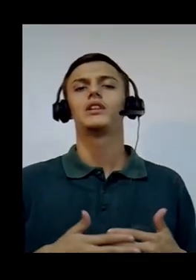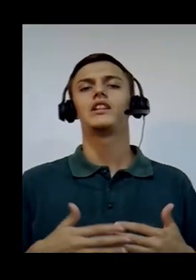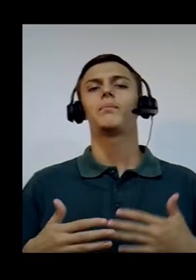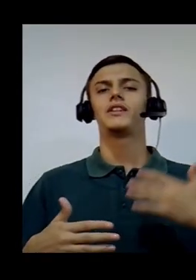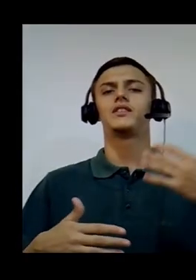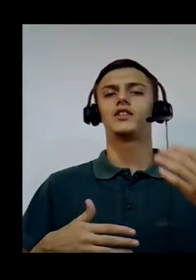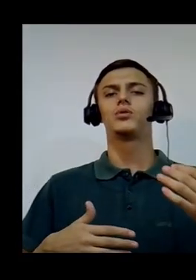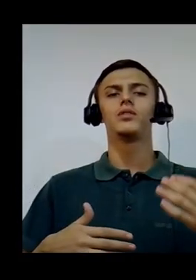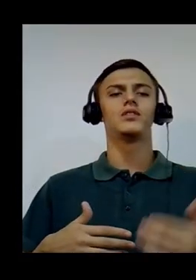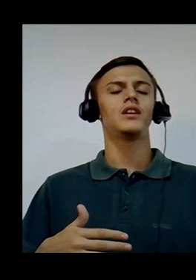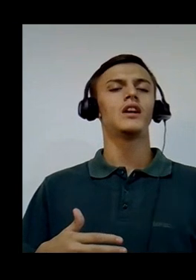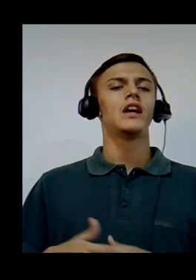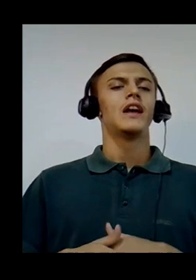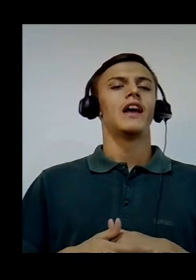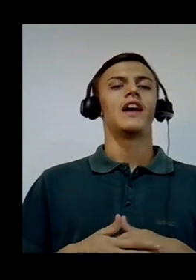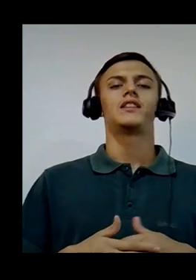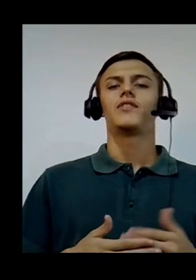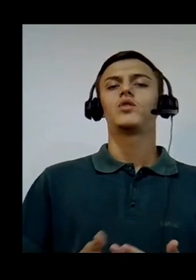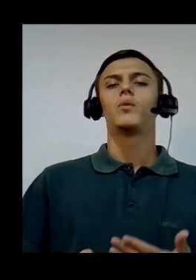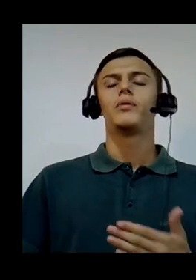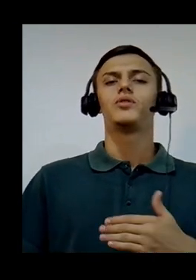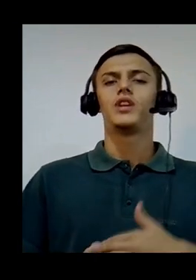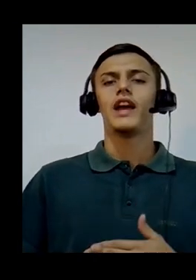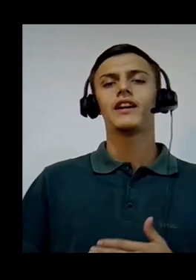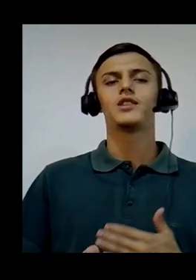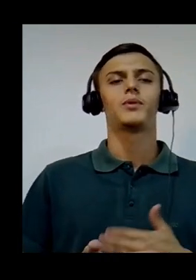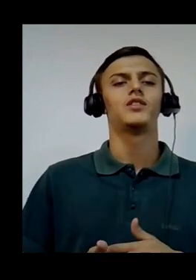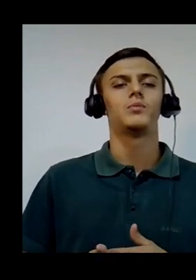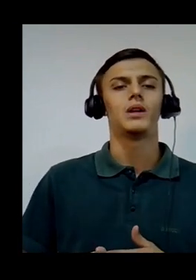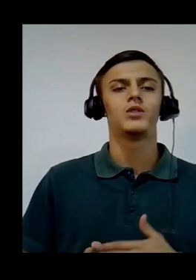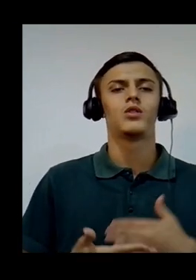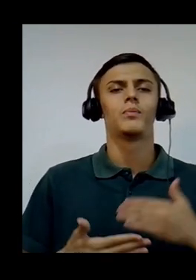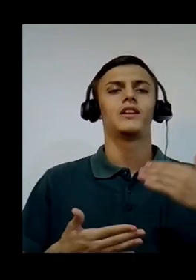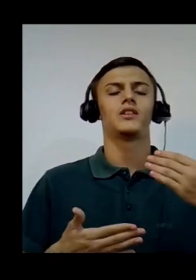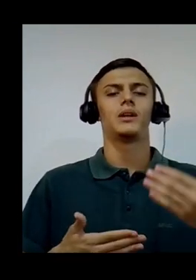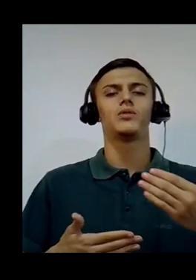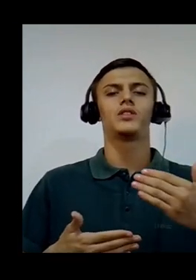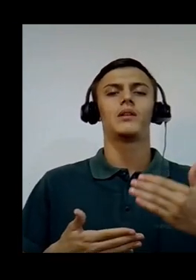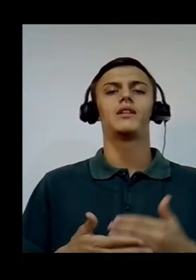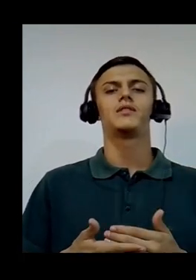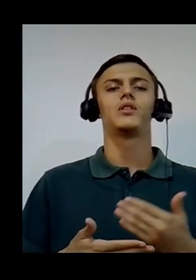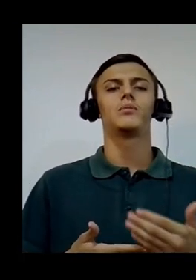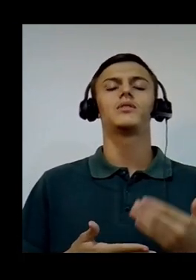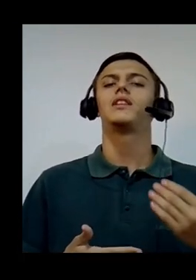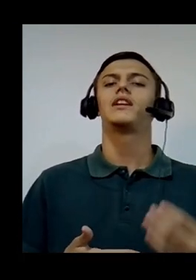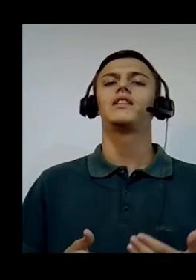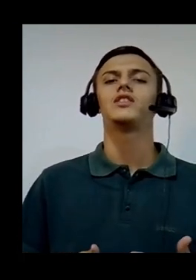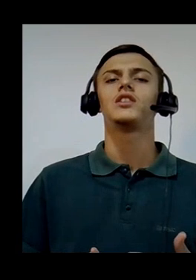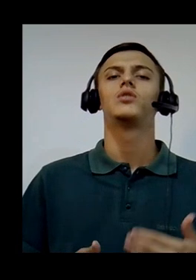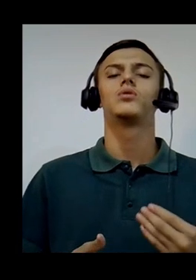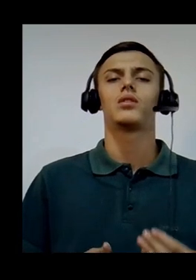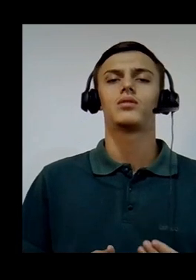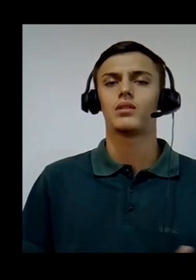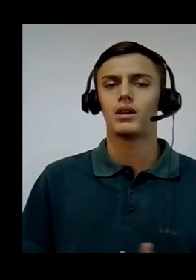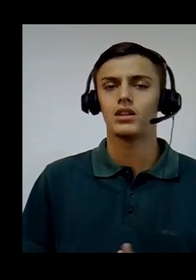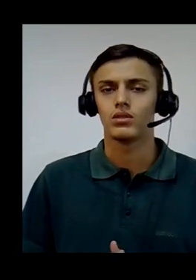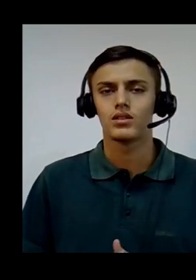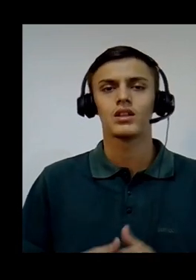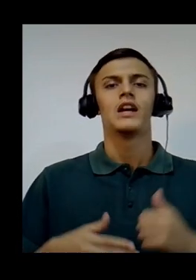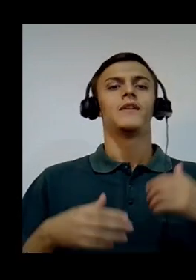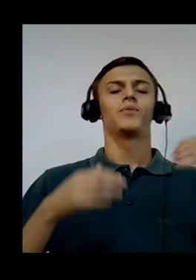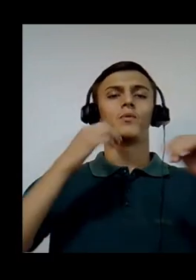Então, continuando ali na parte das atitudes, né? Através do cumprimento de regras, procedimentos e do planejamento de trabalho, asseguramos a integridade dos